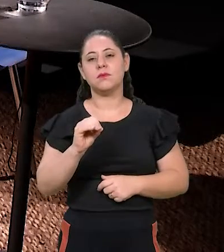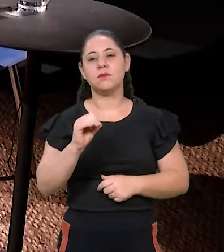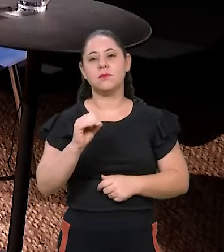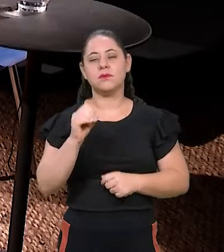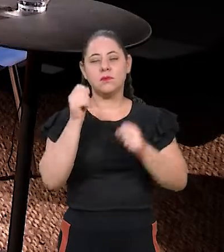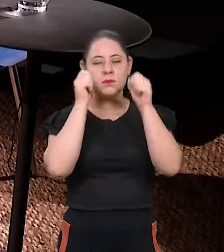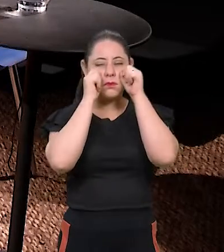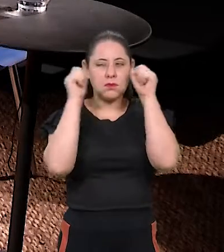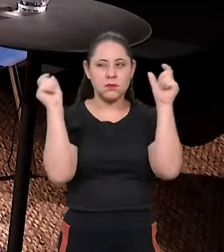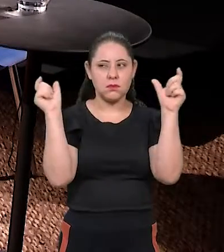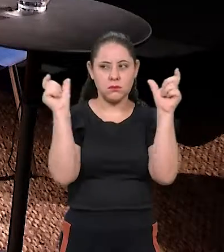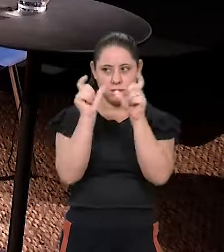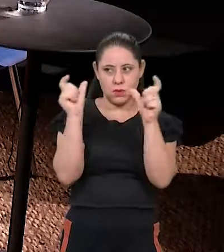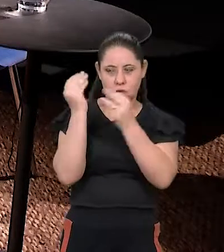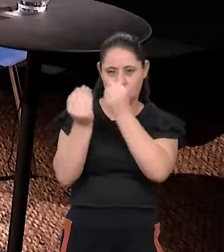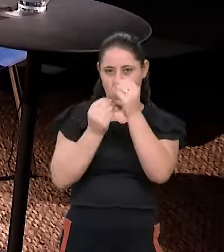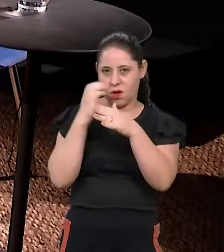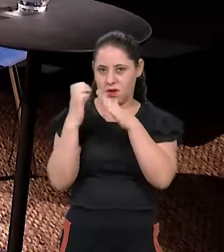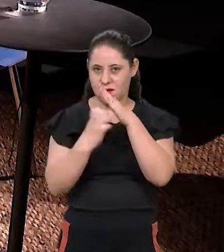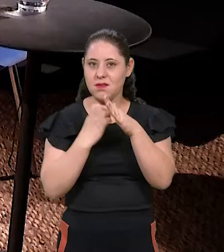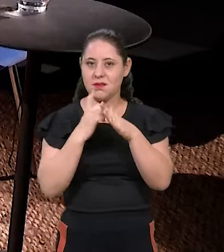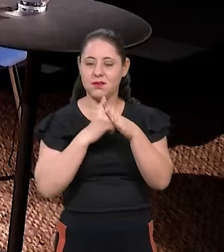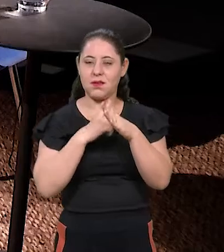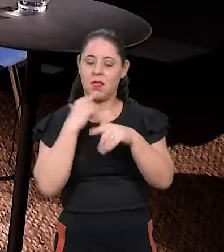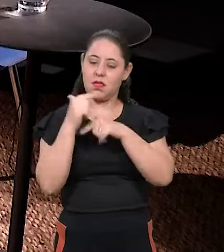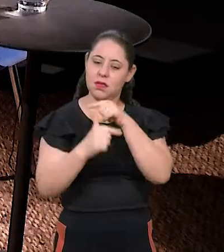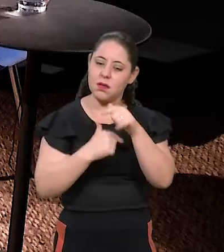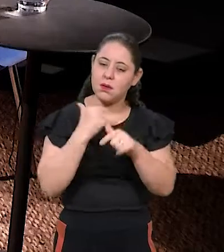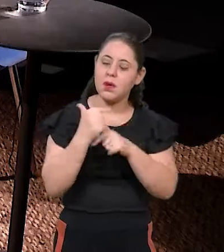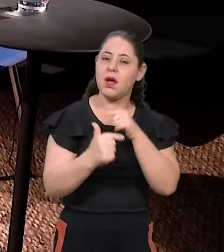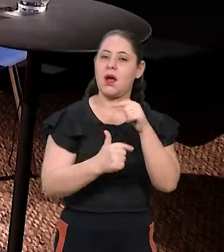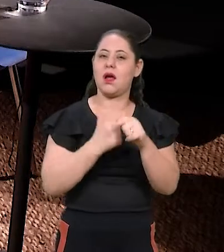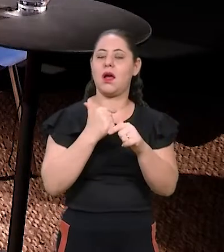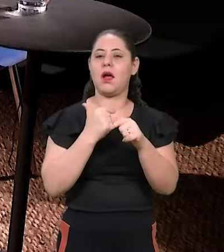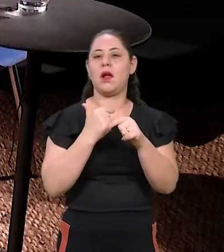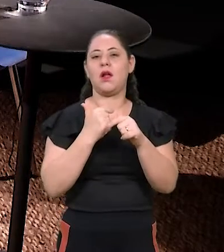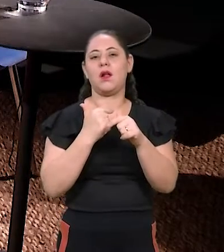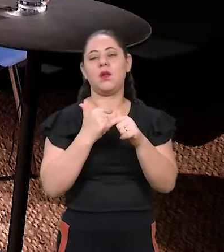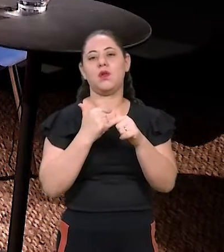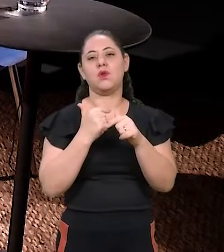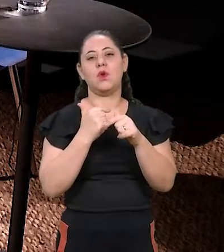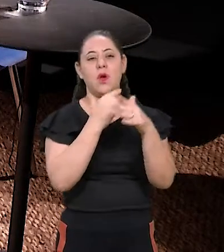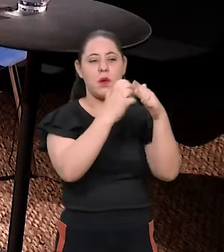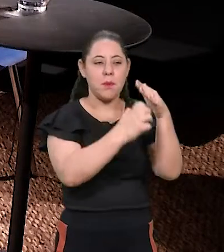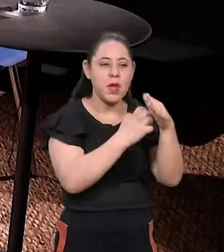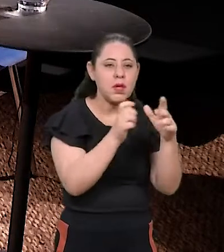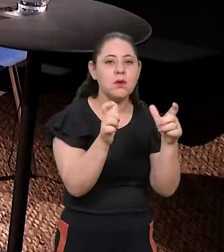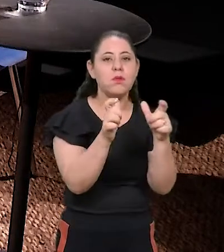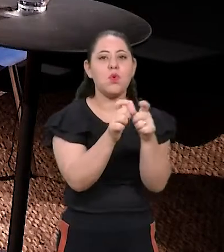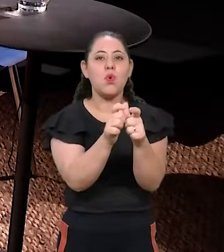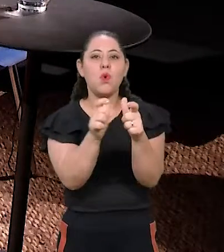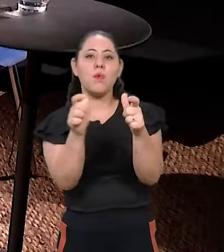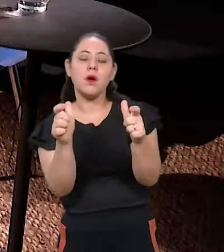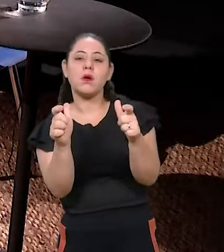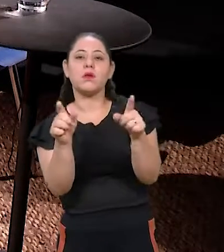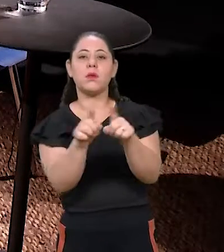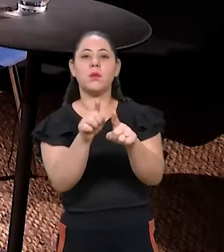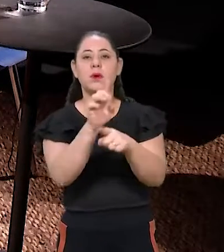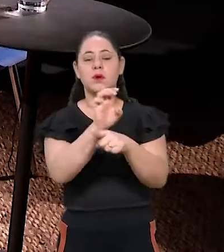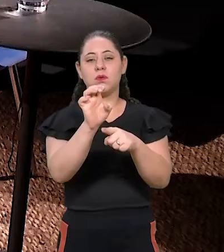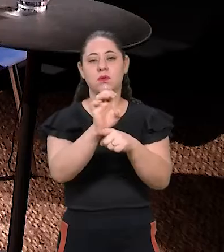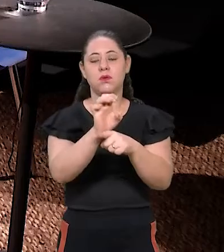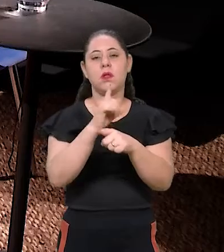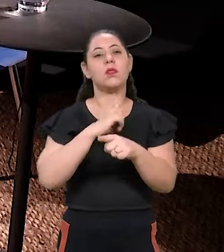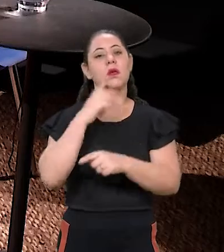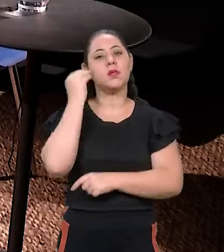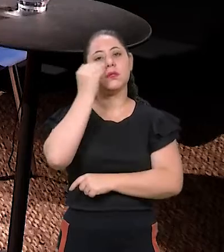sua expertise enquanto empresário, né, trabalhando aí ativamente com os micro e pequenos negócios do Mato Grosso do Sul, você também teve